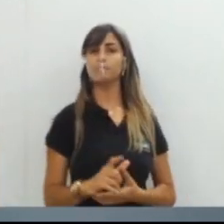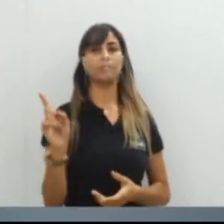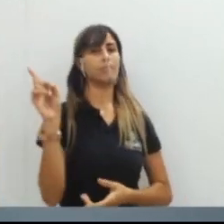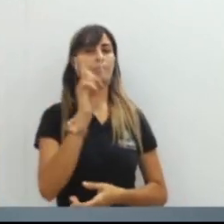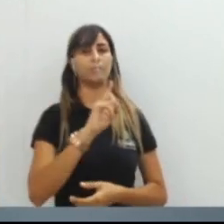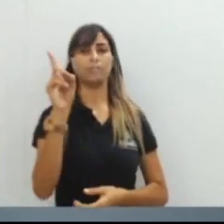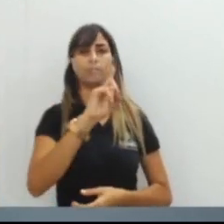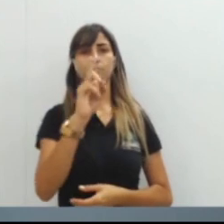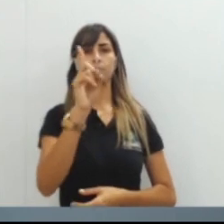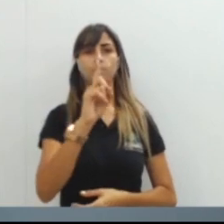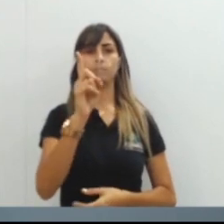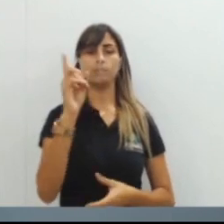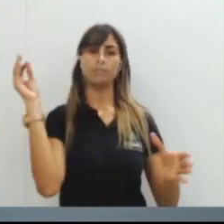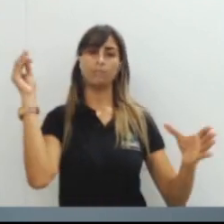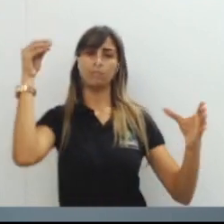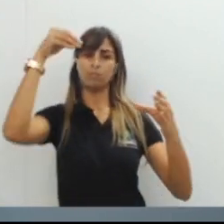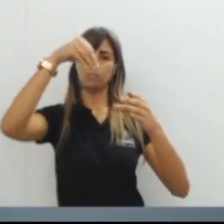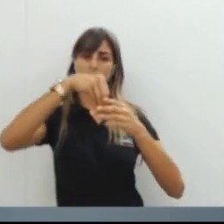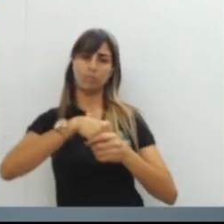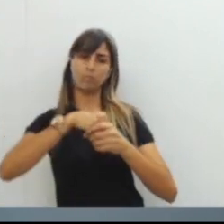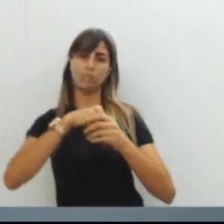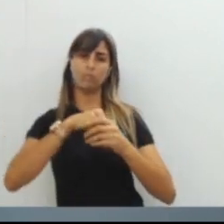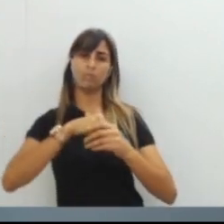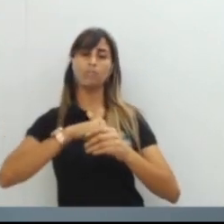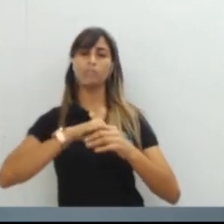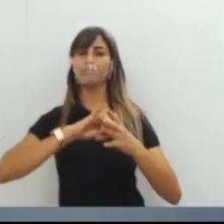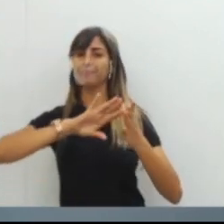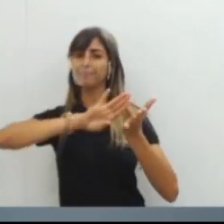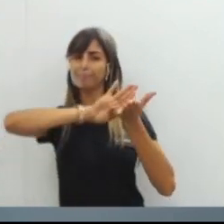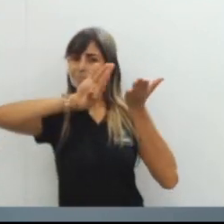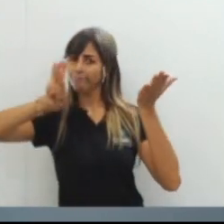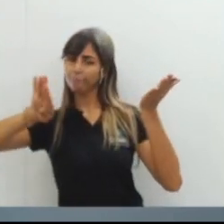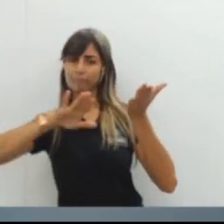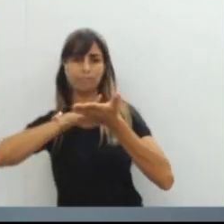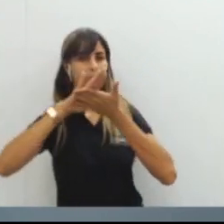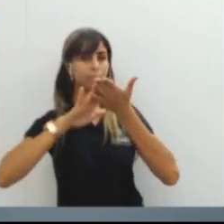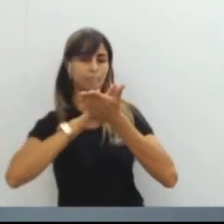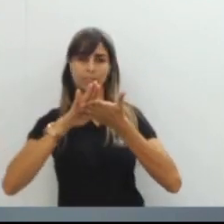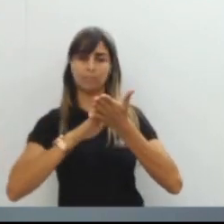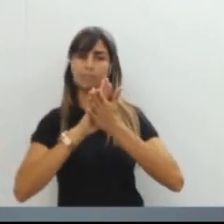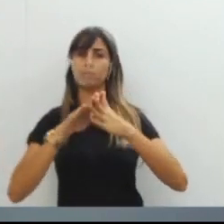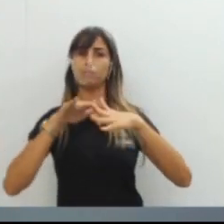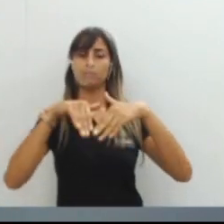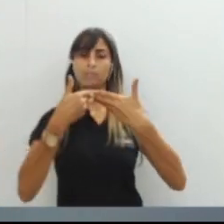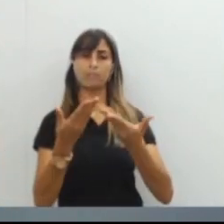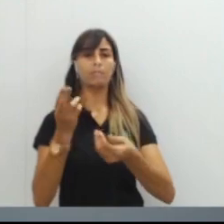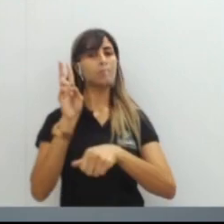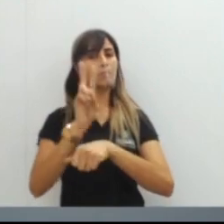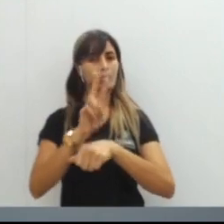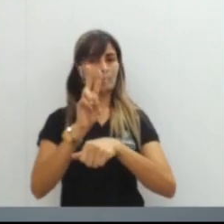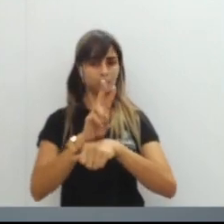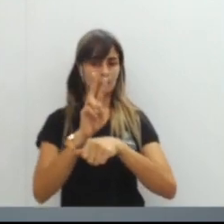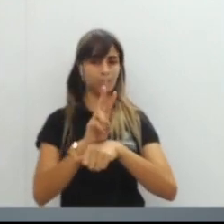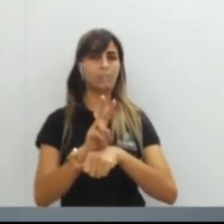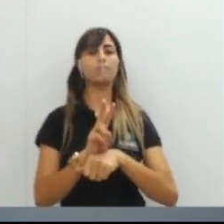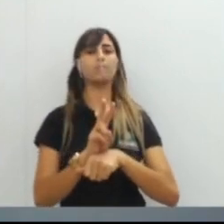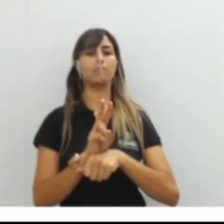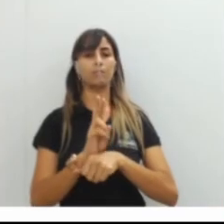pode alterar, não pode mexer em nada nessas áreas, tá? Então, quando tem proteção integral,